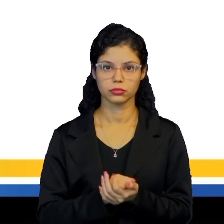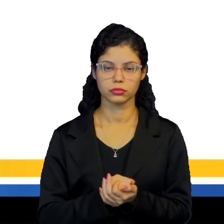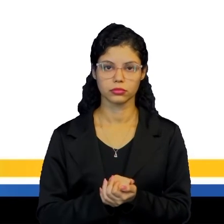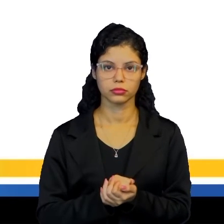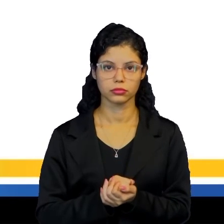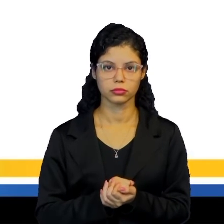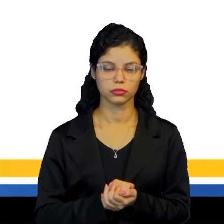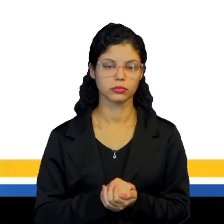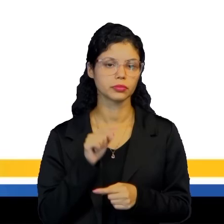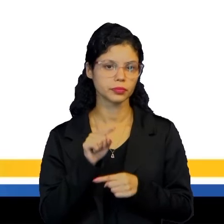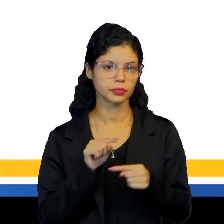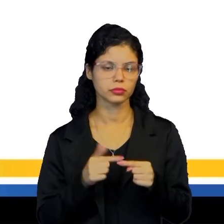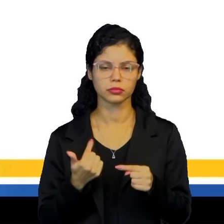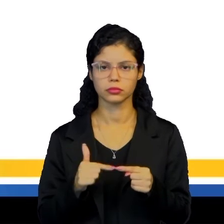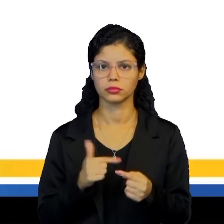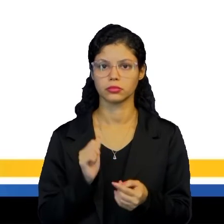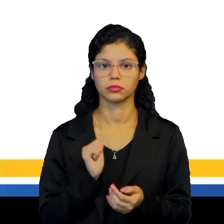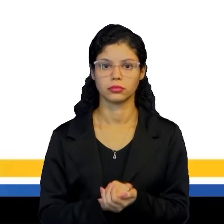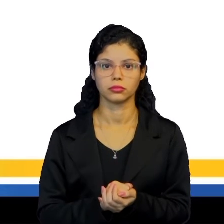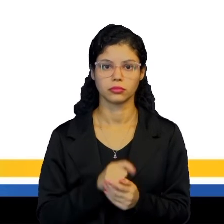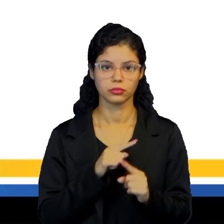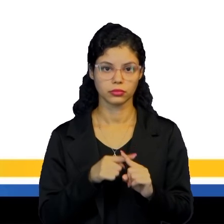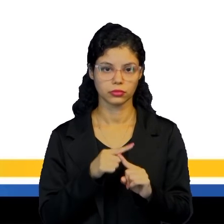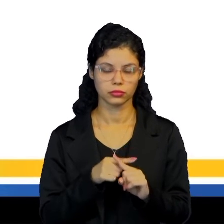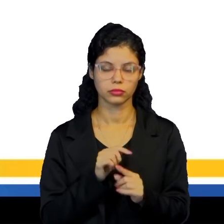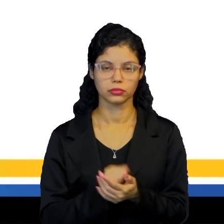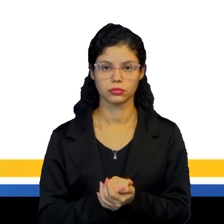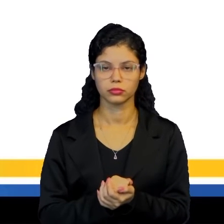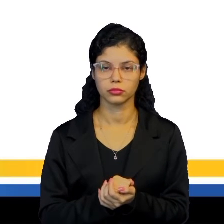mais divisão. O número que eu multiplicar vai ser ele mesmo.